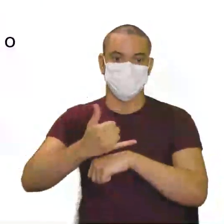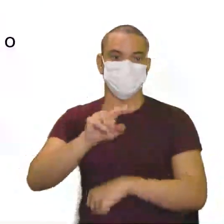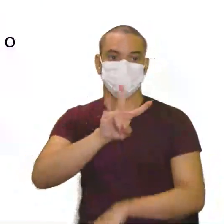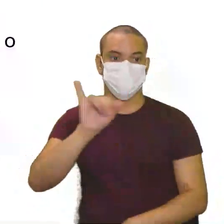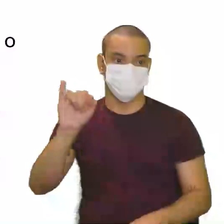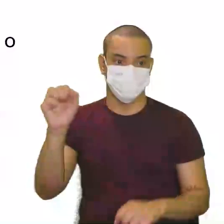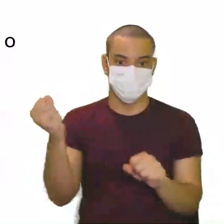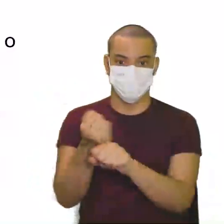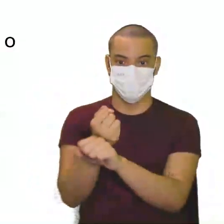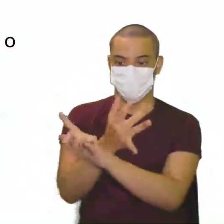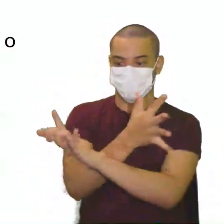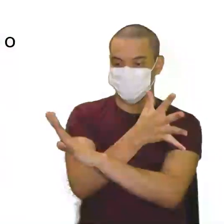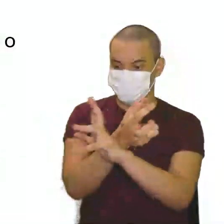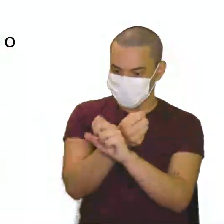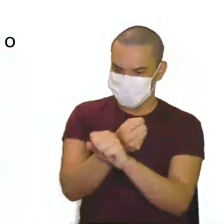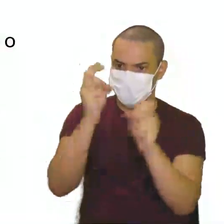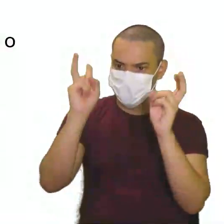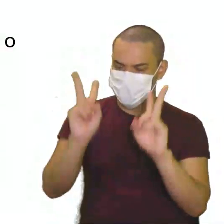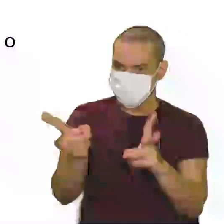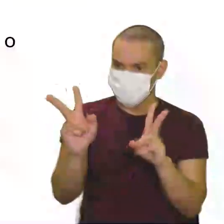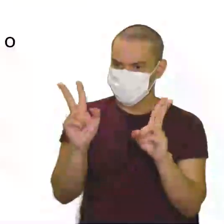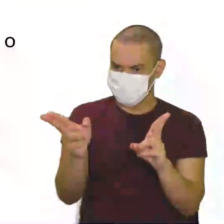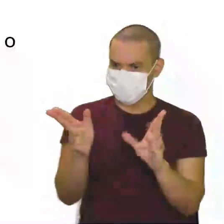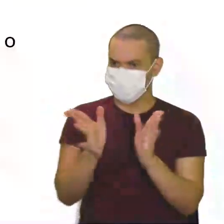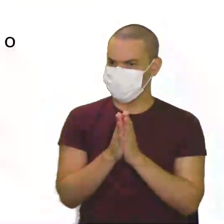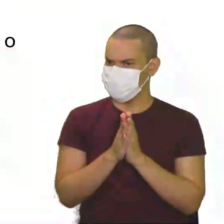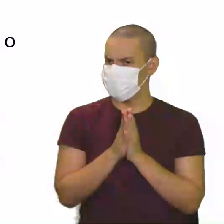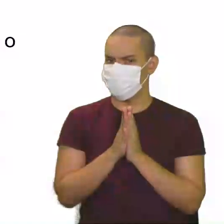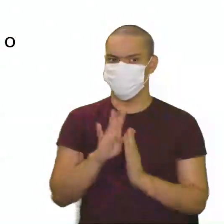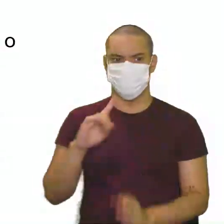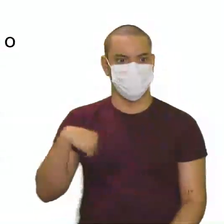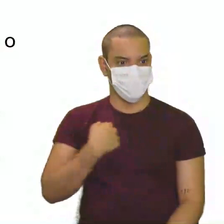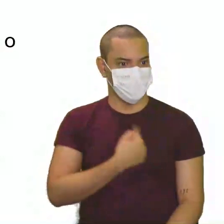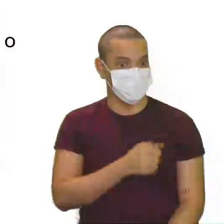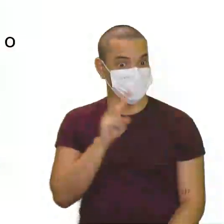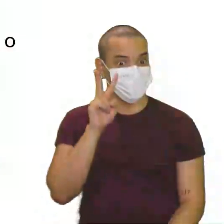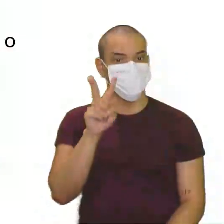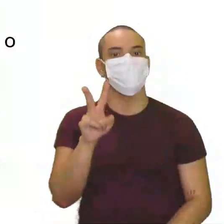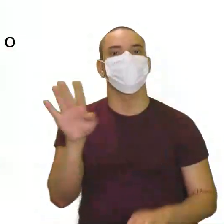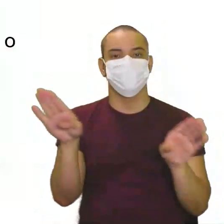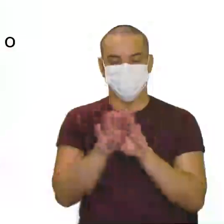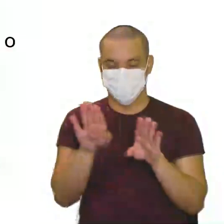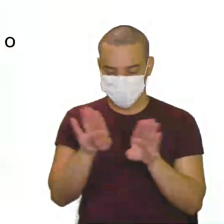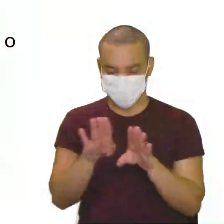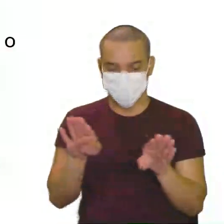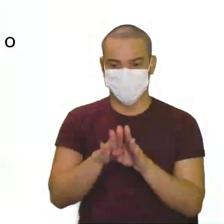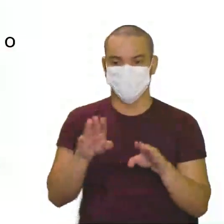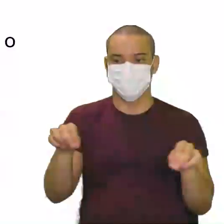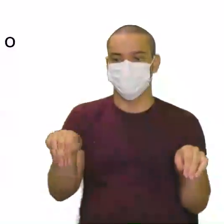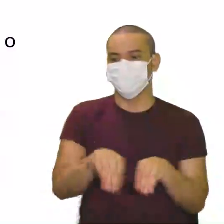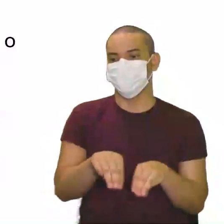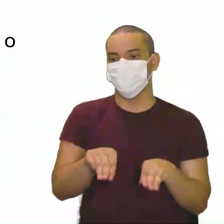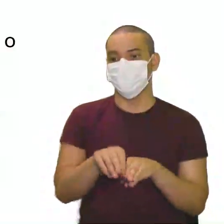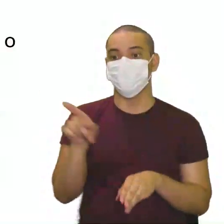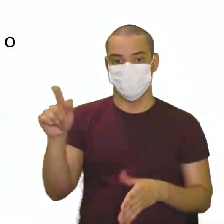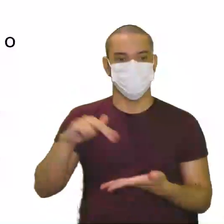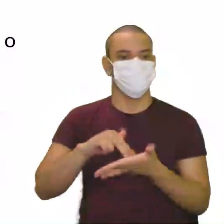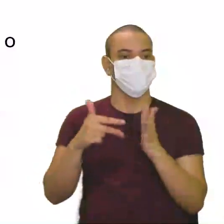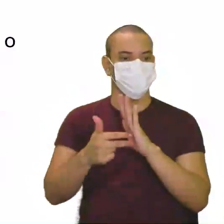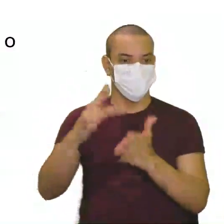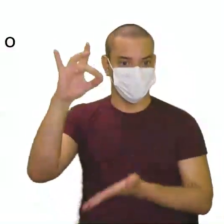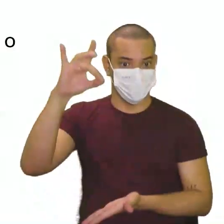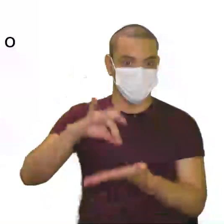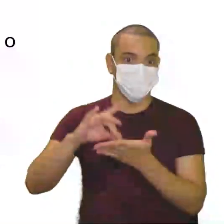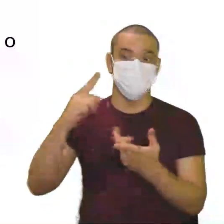ferro irá atrair o imã com a mesma força e pessoal nós vimos lá pela força magnética que isso aqui é